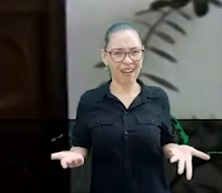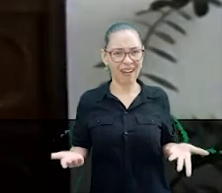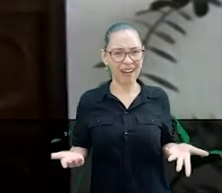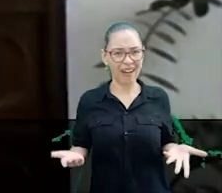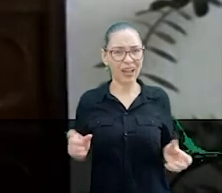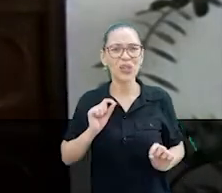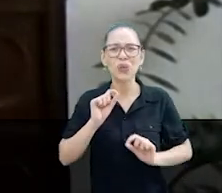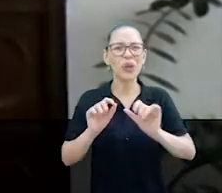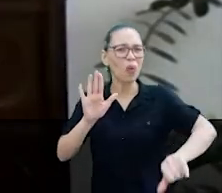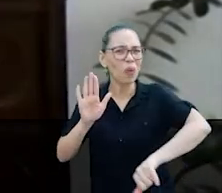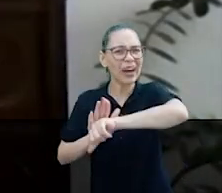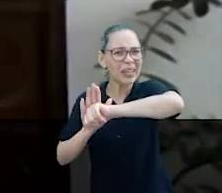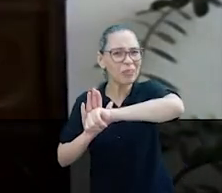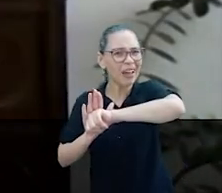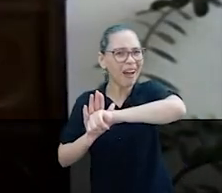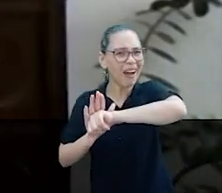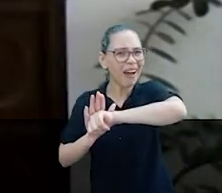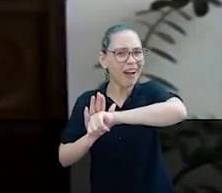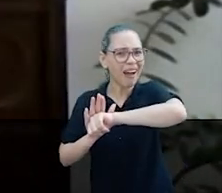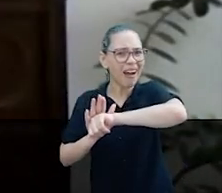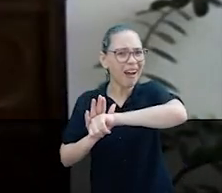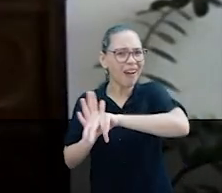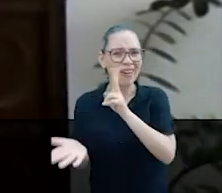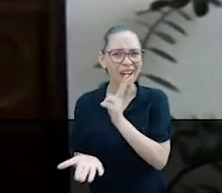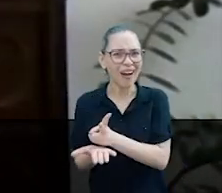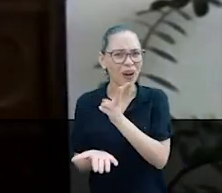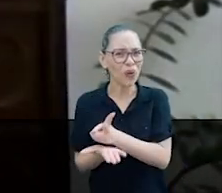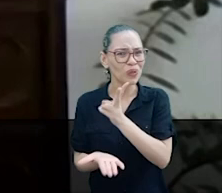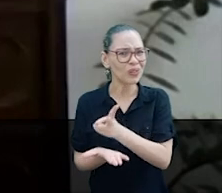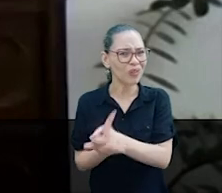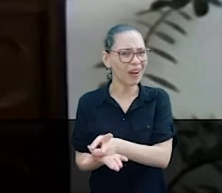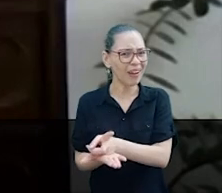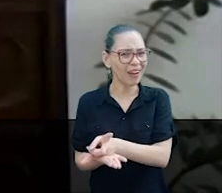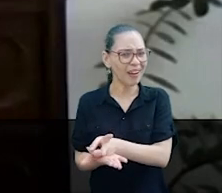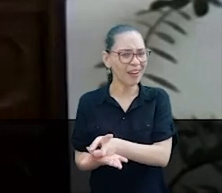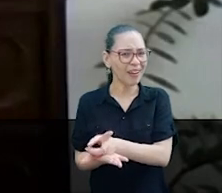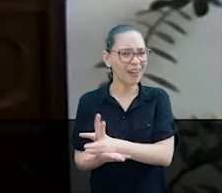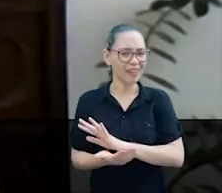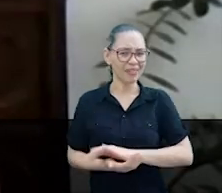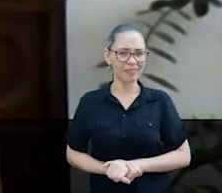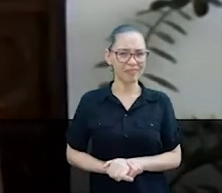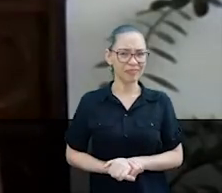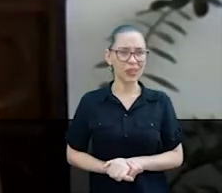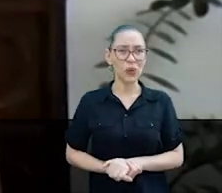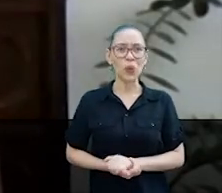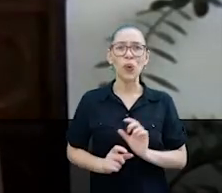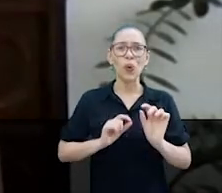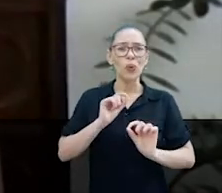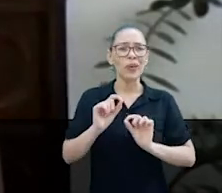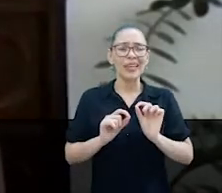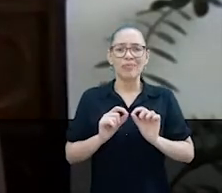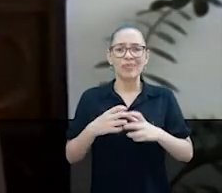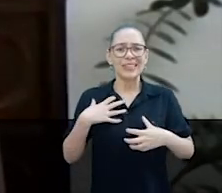e, principalmente, o que é a marca, a impunidade. E essa questão da